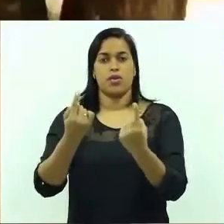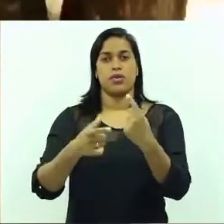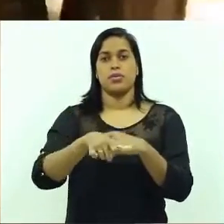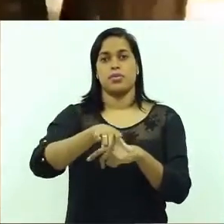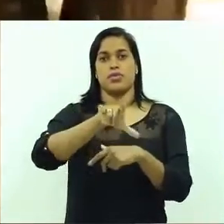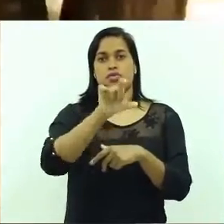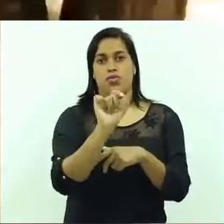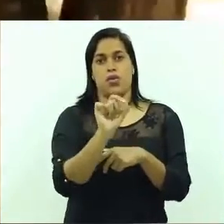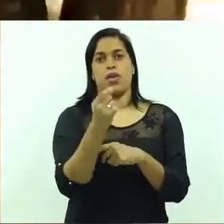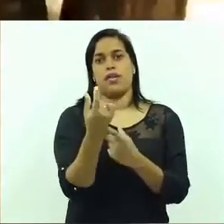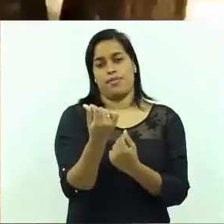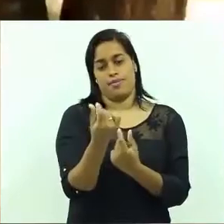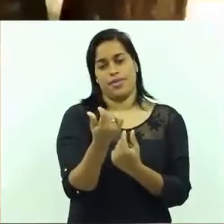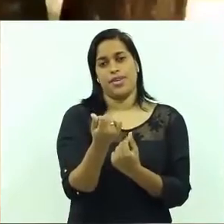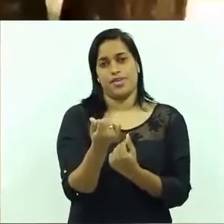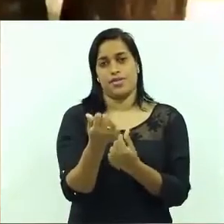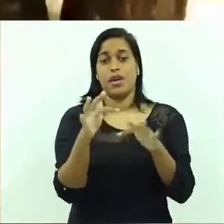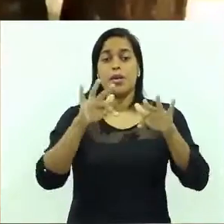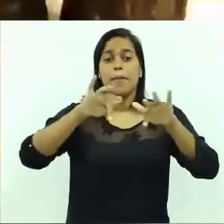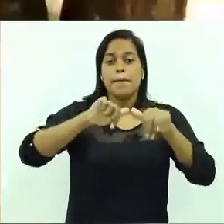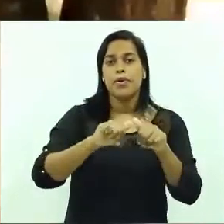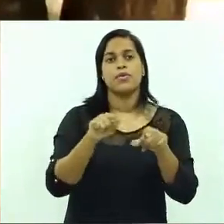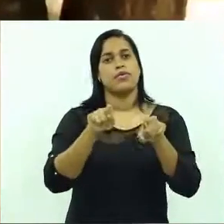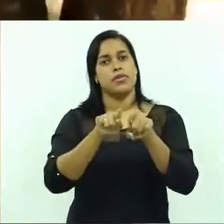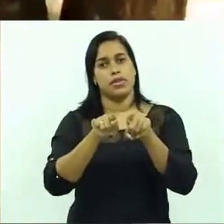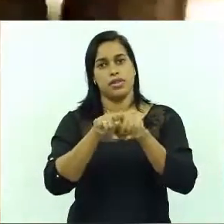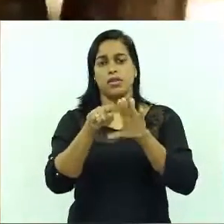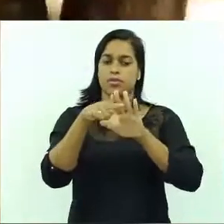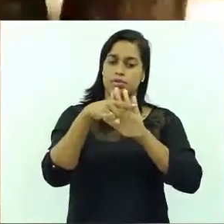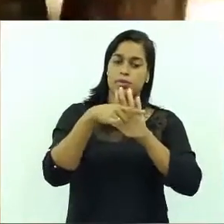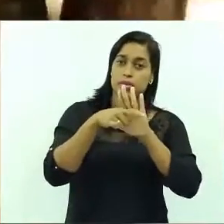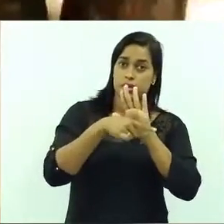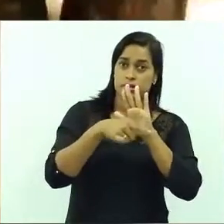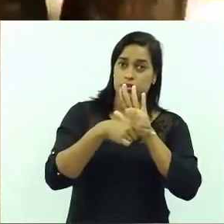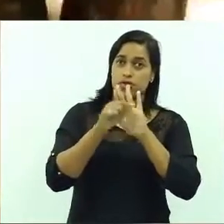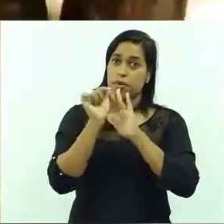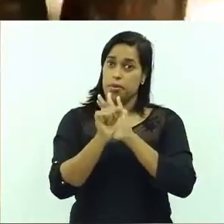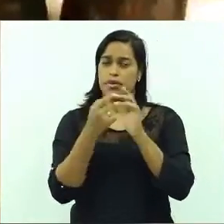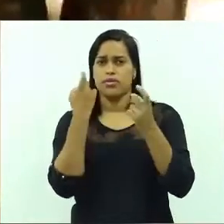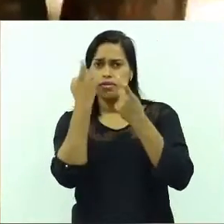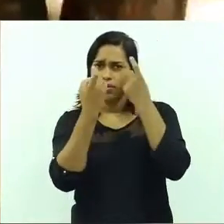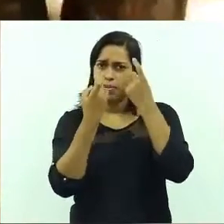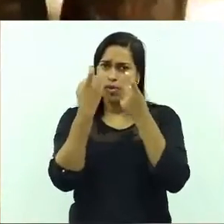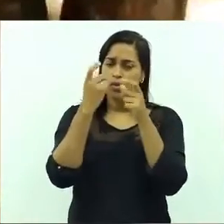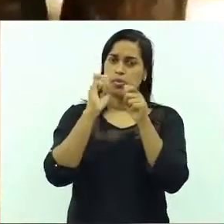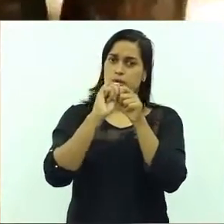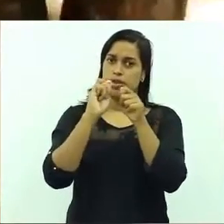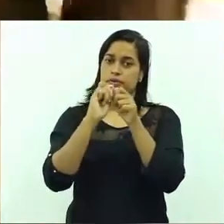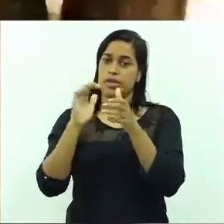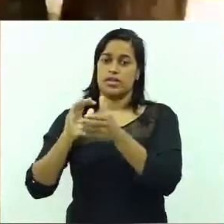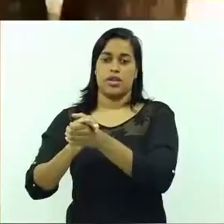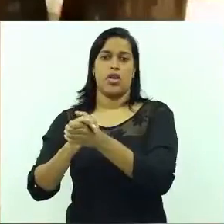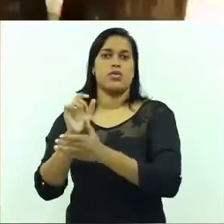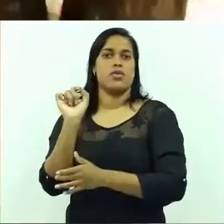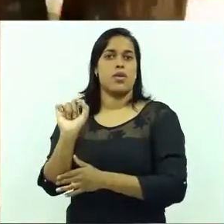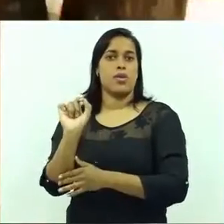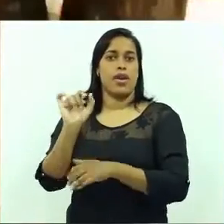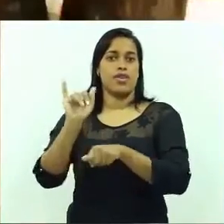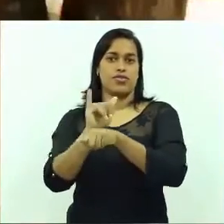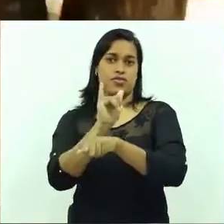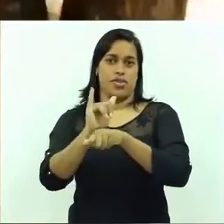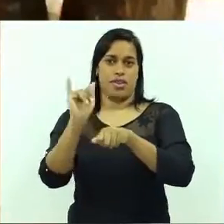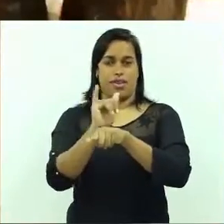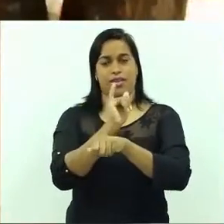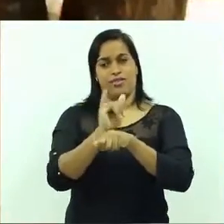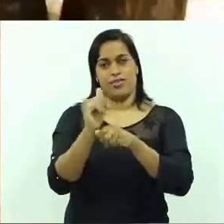preço. E por fim, ainda no planejamento mercadológico, que é aquele que vai se preocupar com fazer negócios, é a estratégia